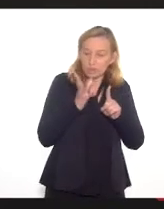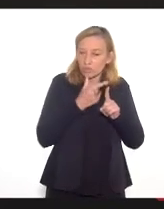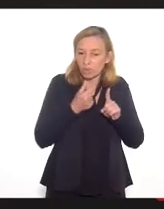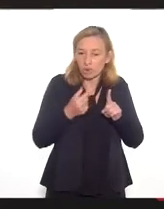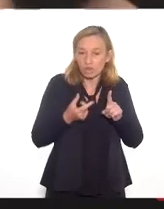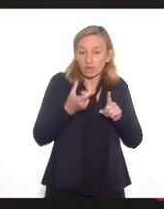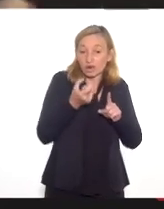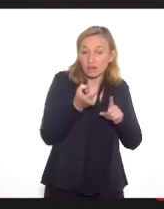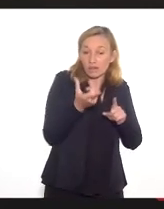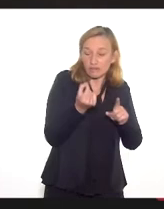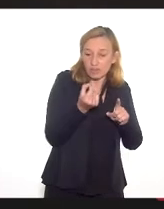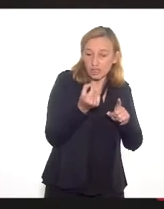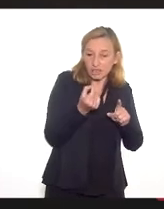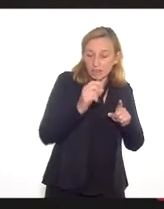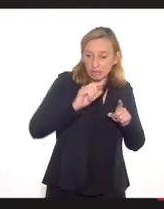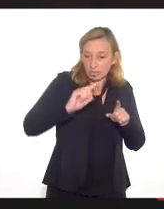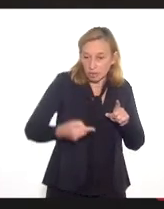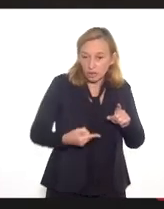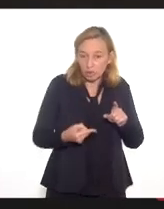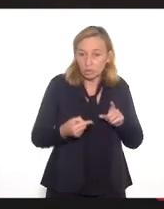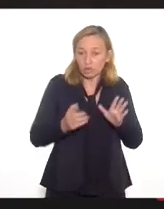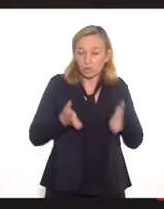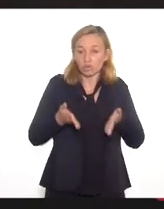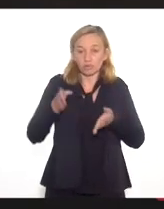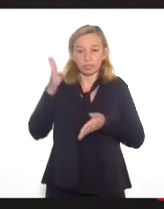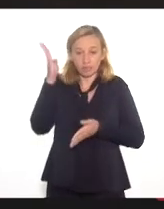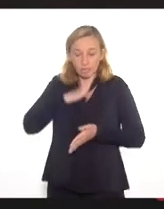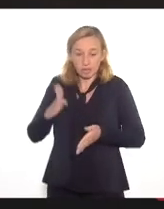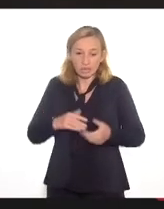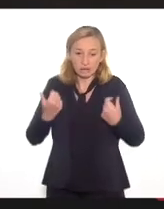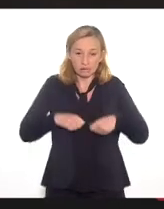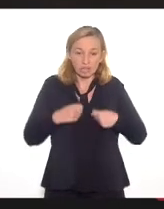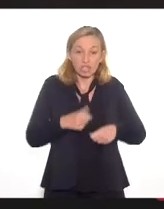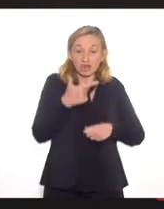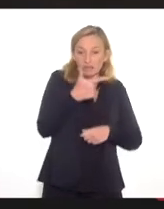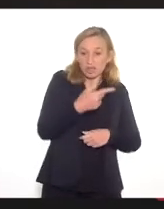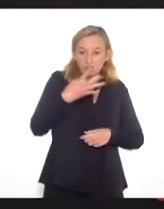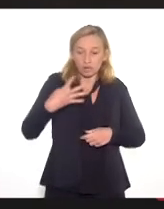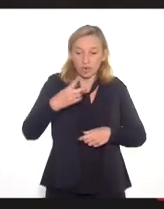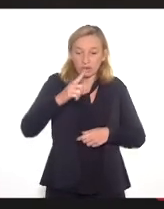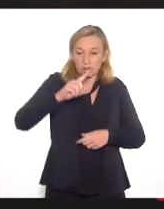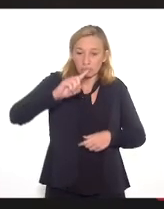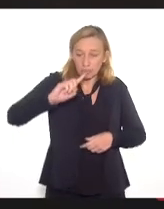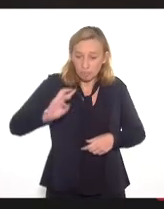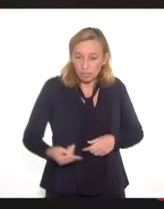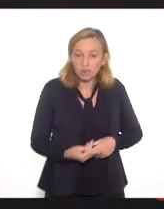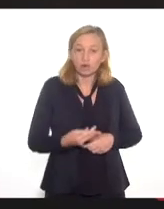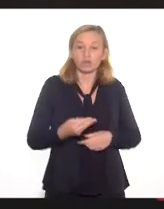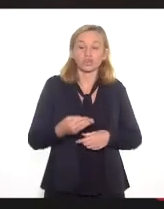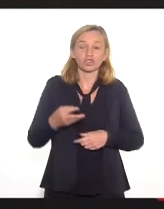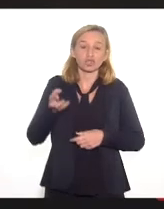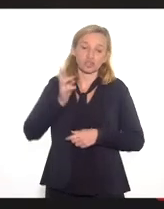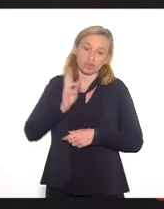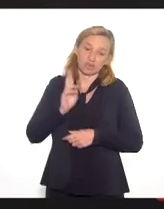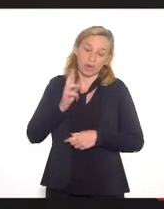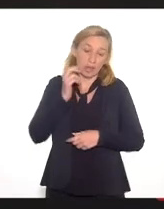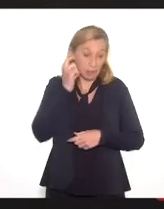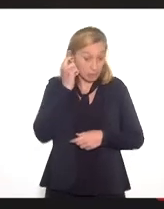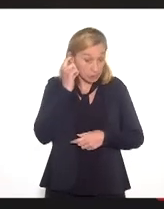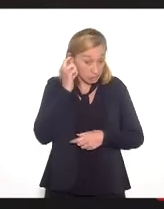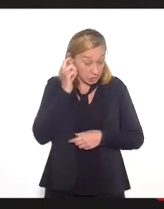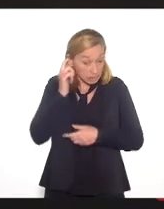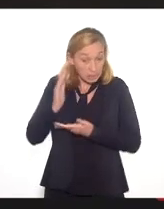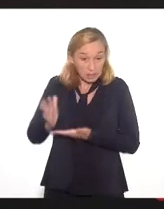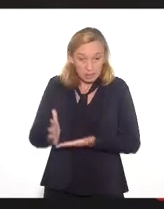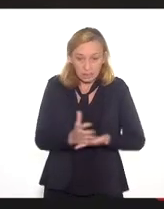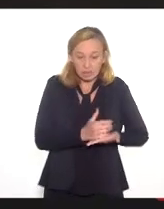20 milhões que estão precisando hoje no Brasil requer 24 bilhões de reais a ação da cidadania arrecadou nesse período